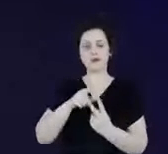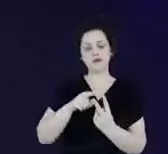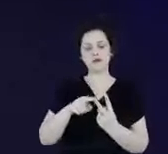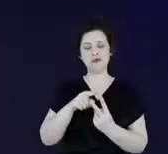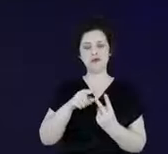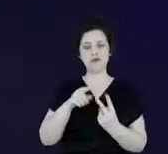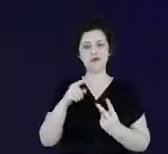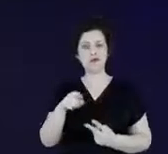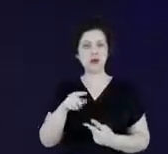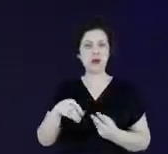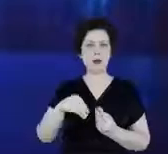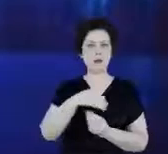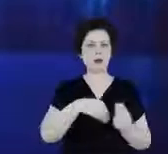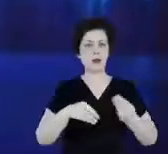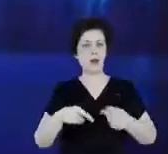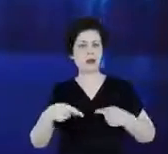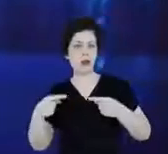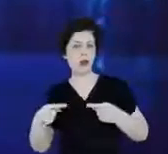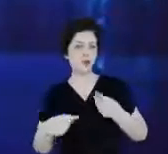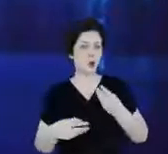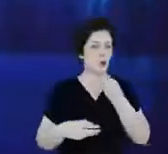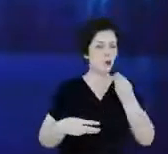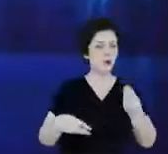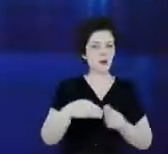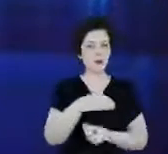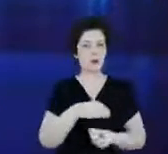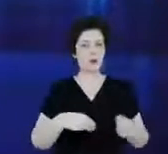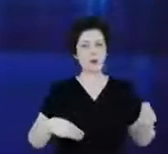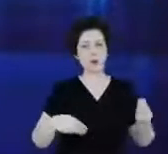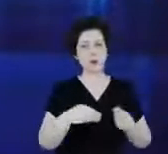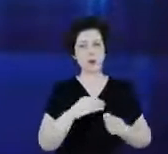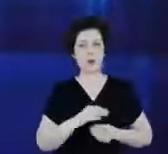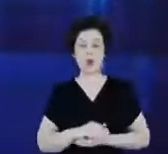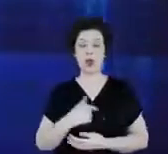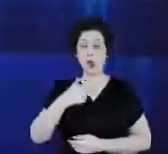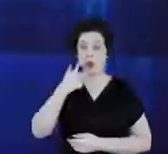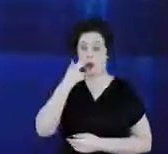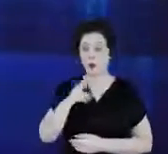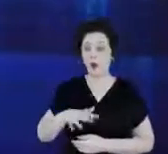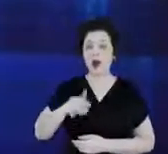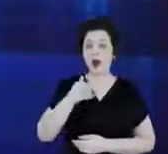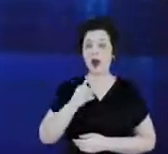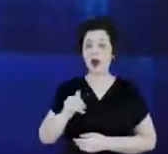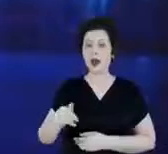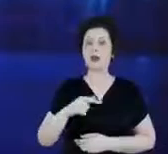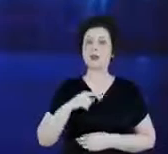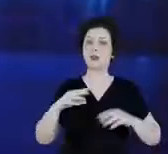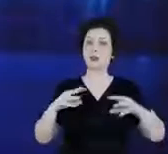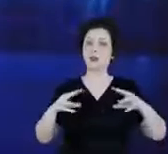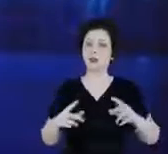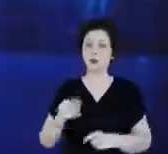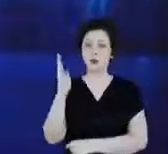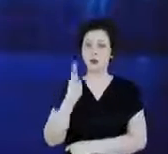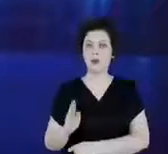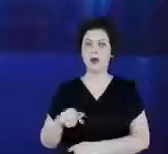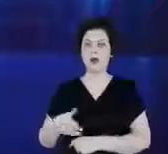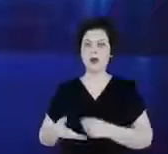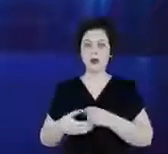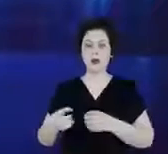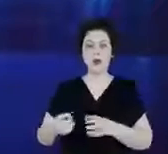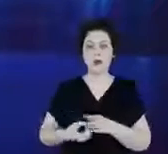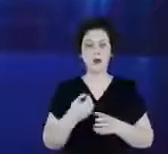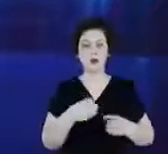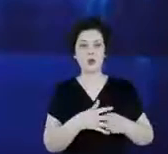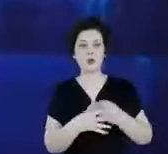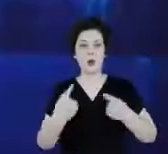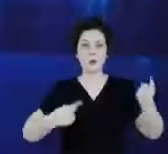como uma mistura de desafios e oportunidades tá E acho que o setor elétrico em tudo ainda mais do Brasil onde a base e inovador para